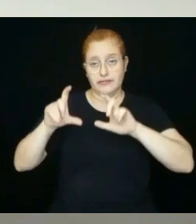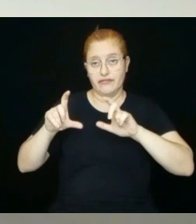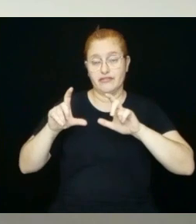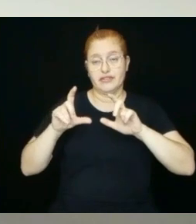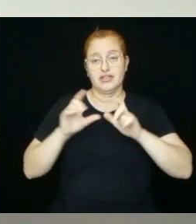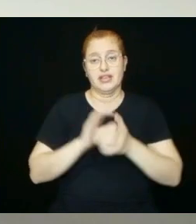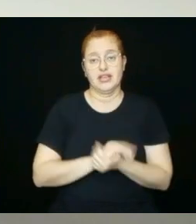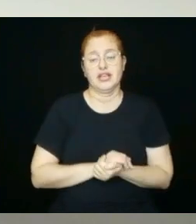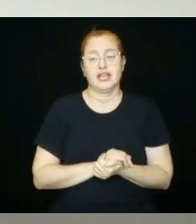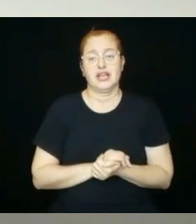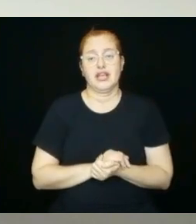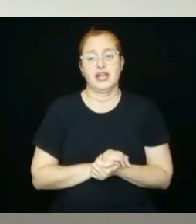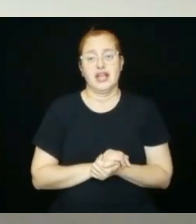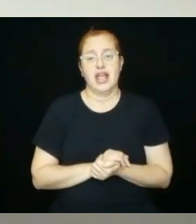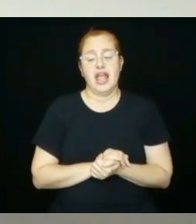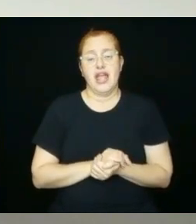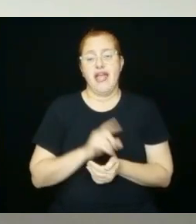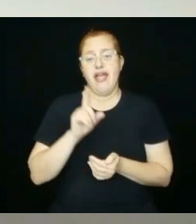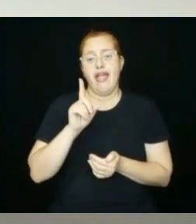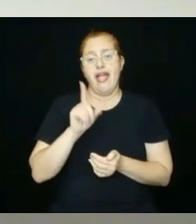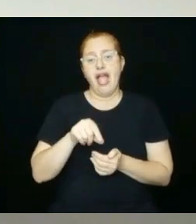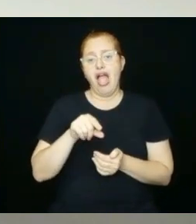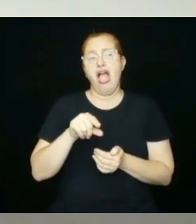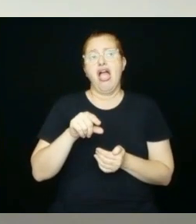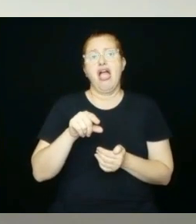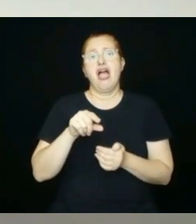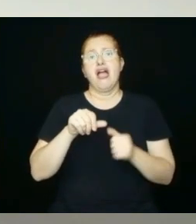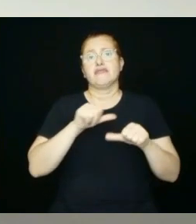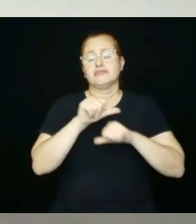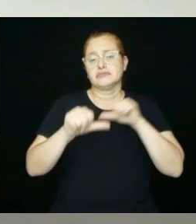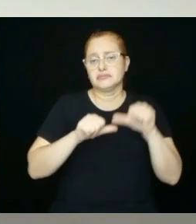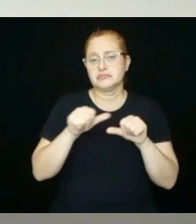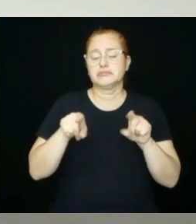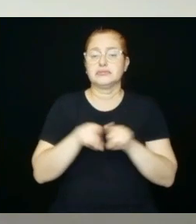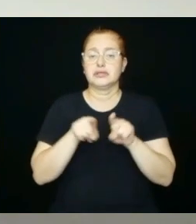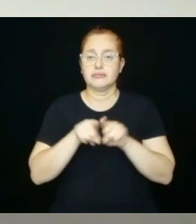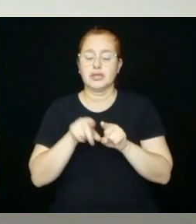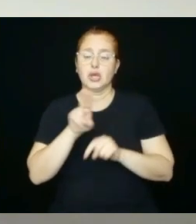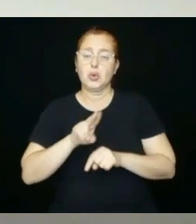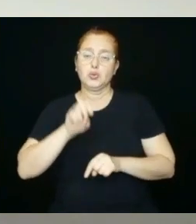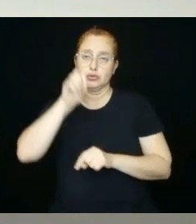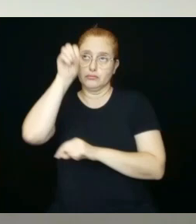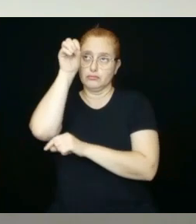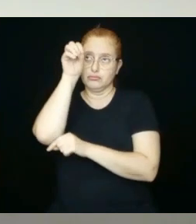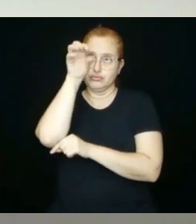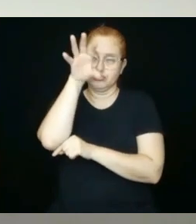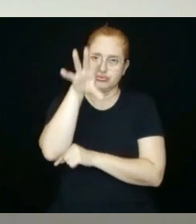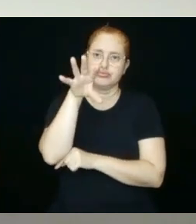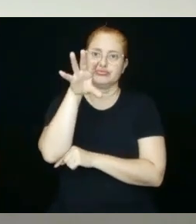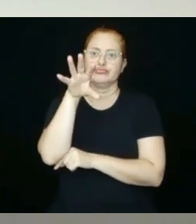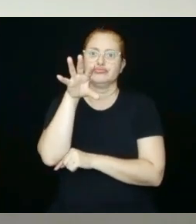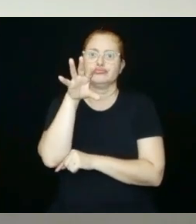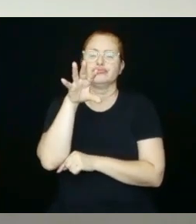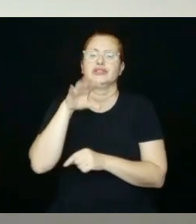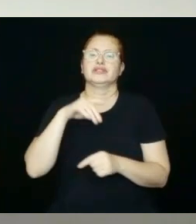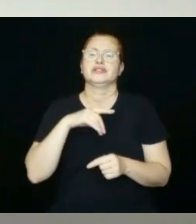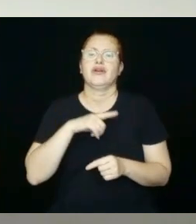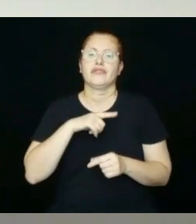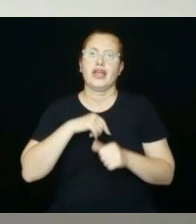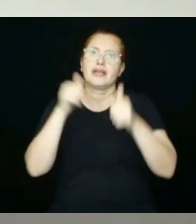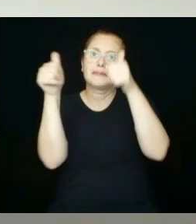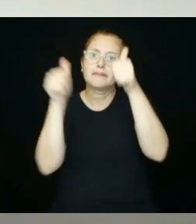é praticamente uma transposição, quando eu uso a projeção, né? É exatamente aquilo, eu contorno uma